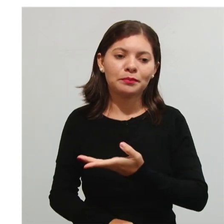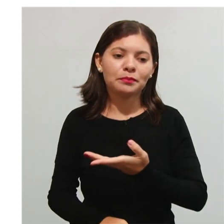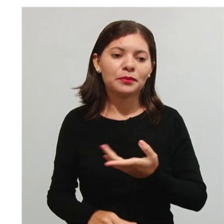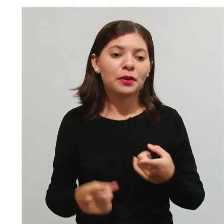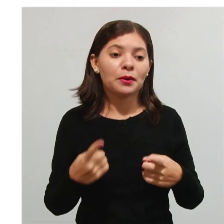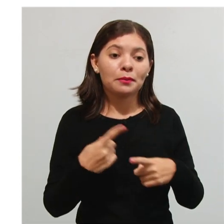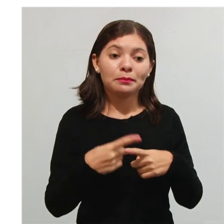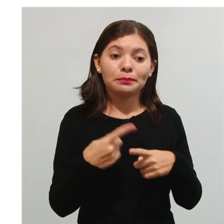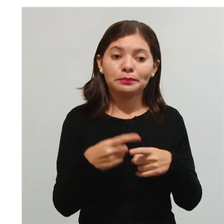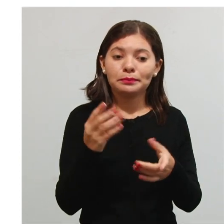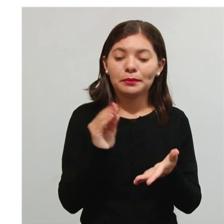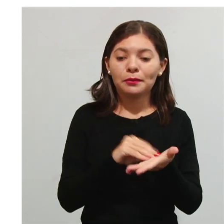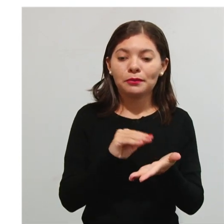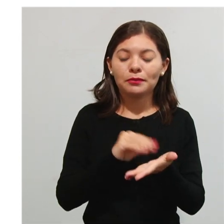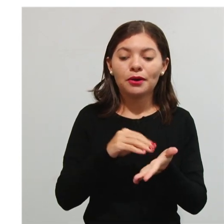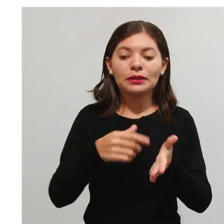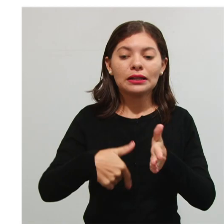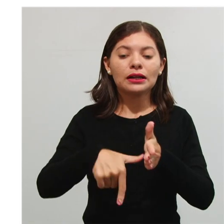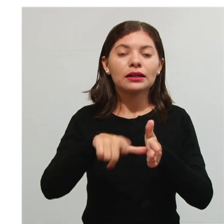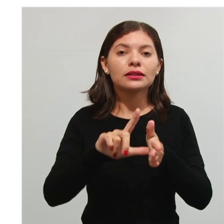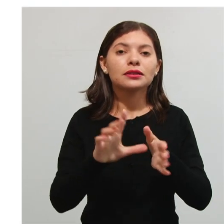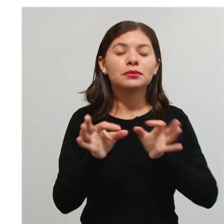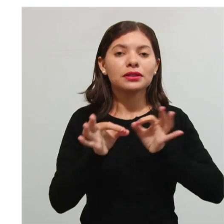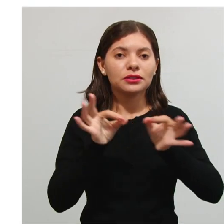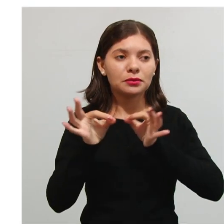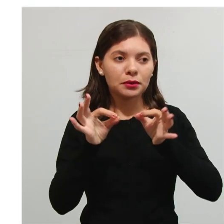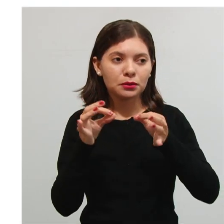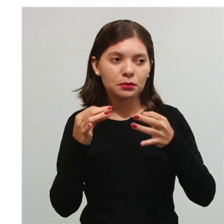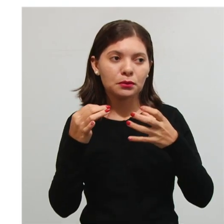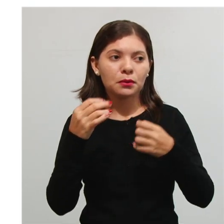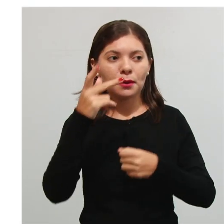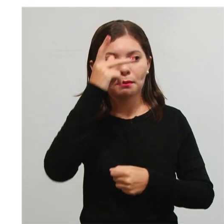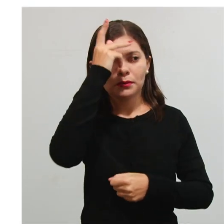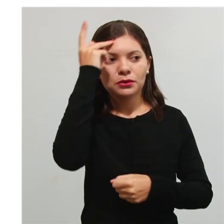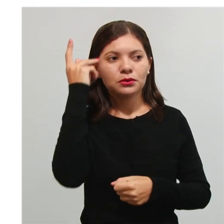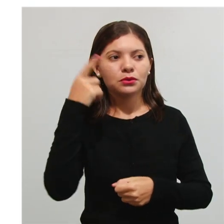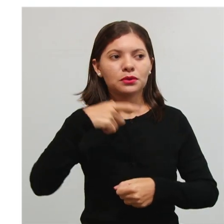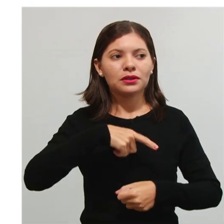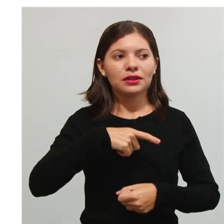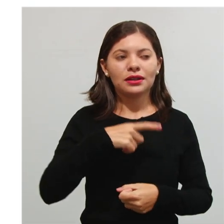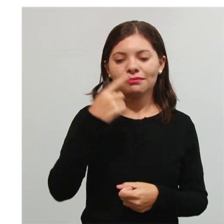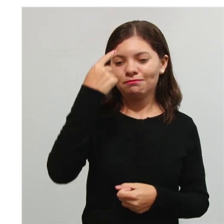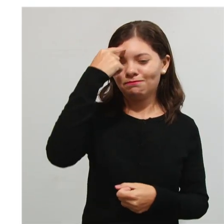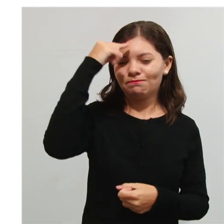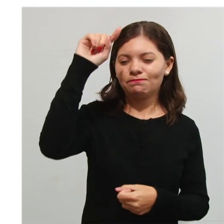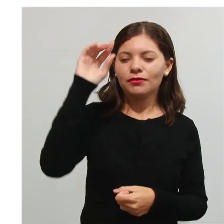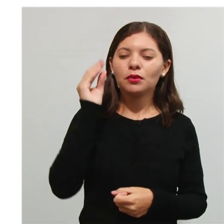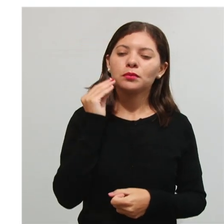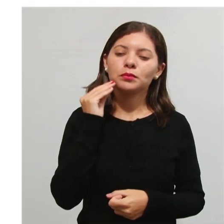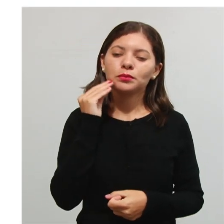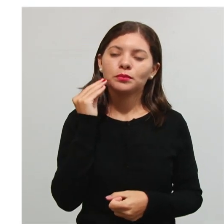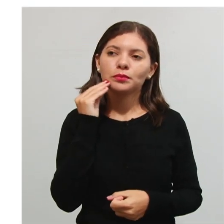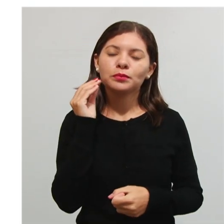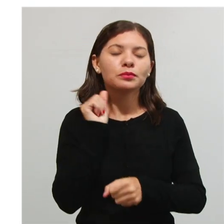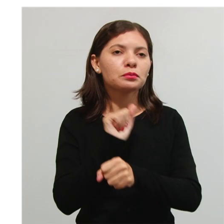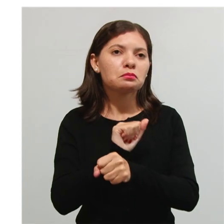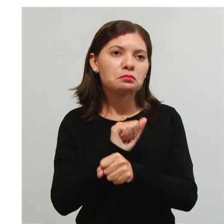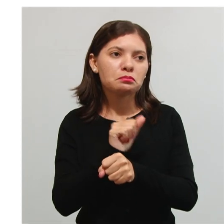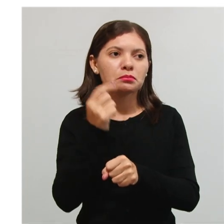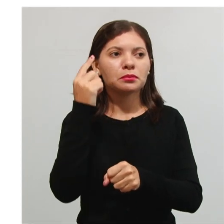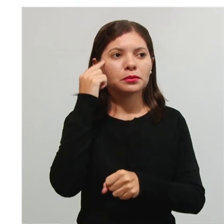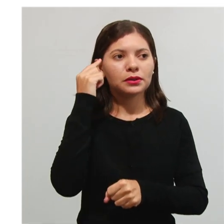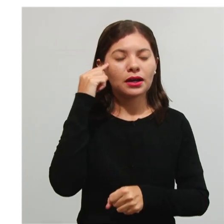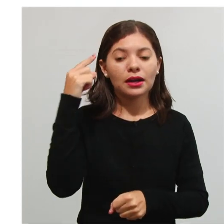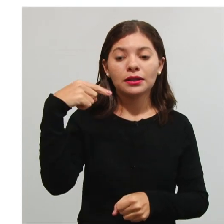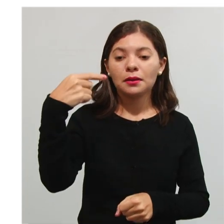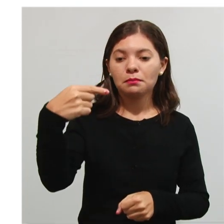primeiro falta planejamento. A pessoa tem a ideia, tem a oportunidade, mas ela não para pensar. E depois